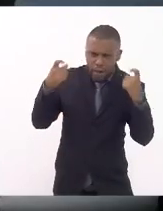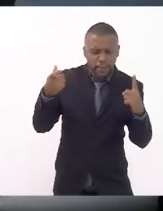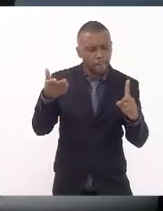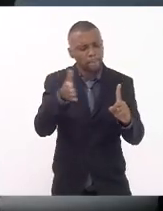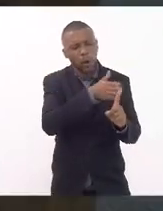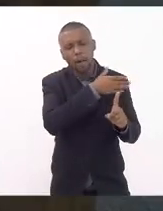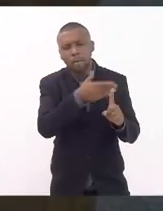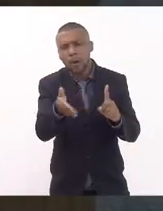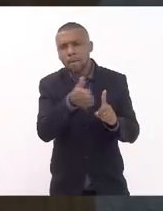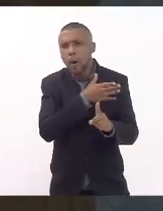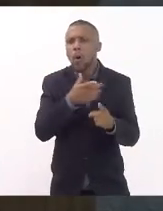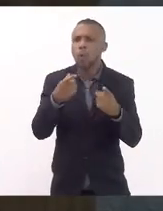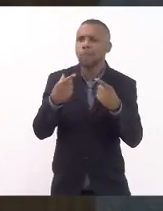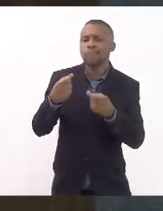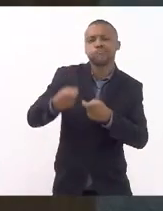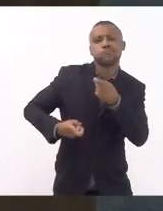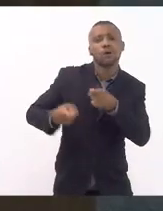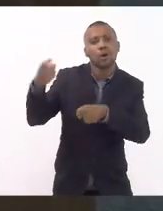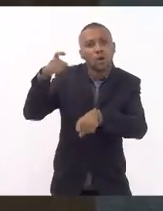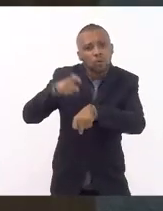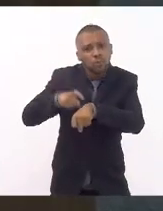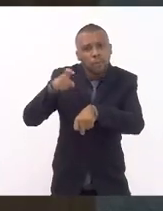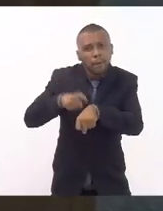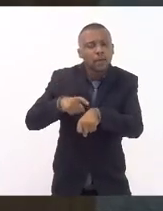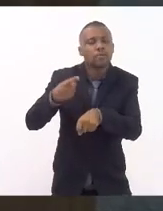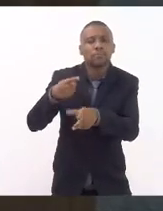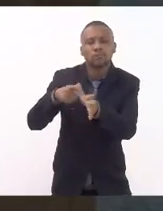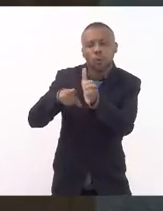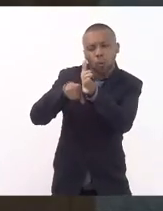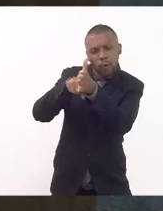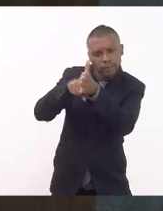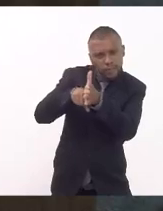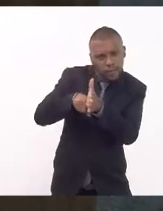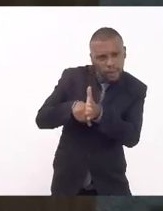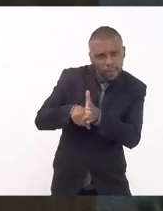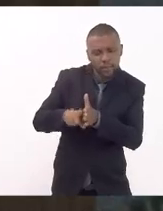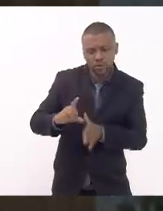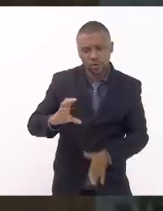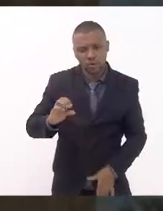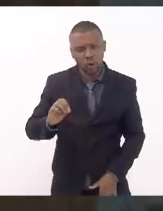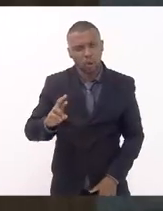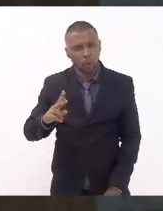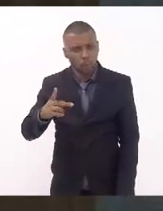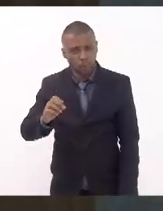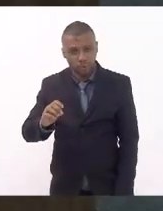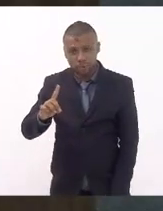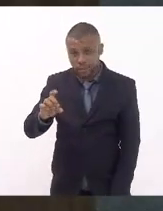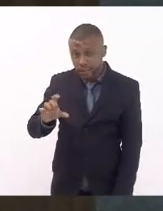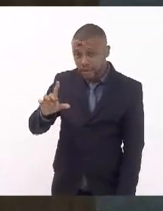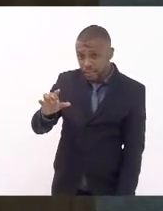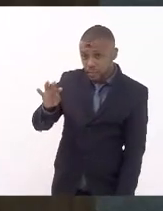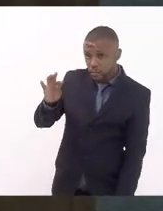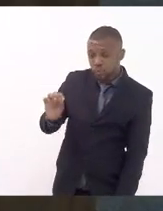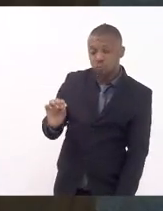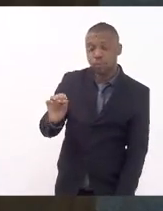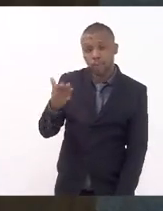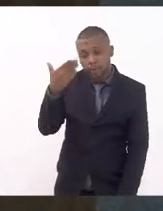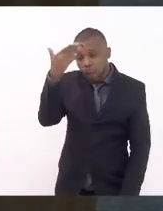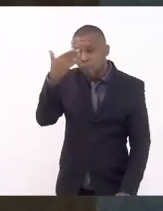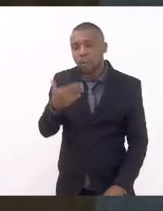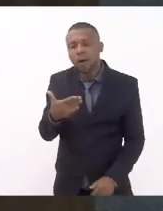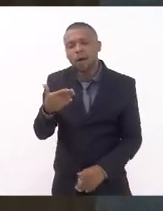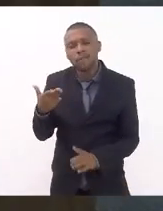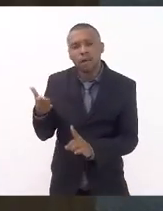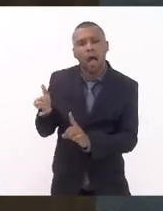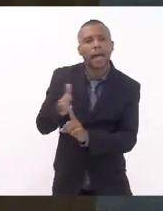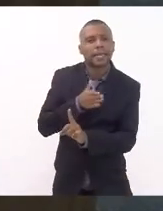sexual no momento do exame de corpo de delito. E é importante que se diga, deputada enfermeira Rejane, que